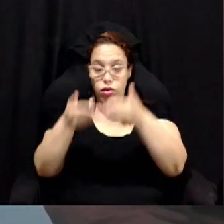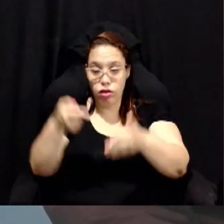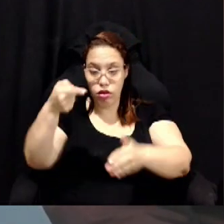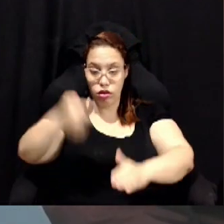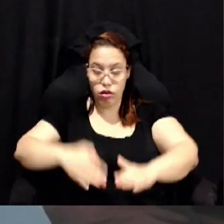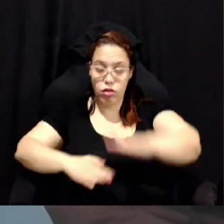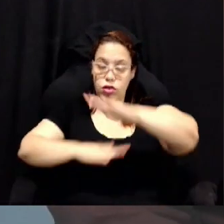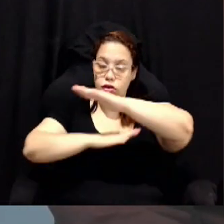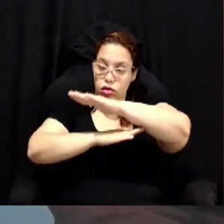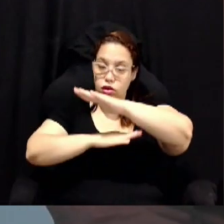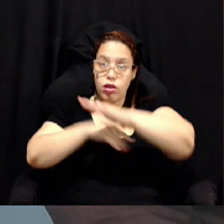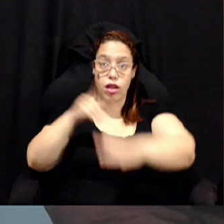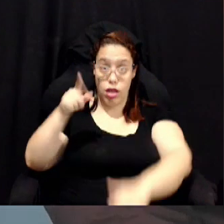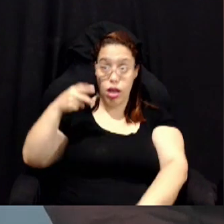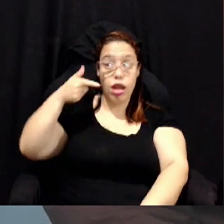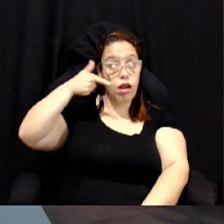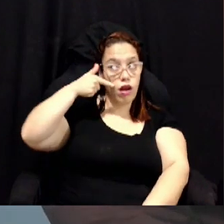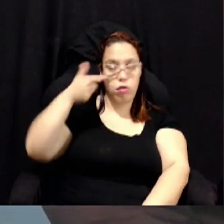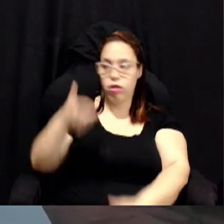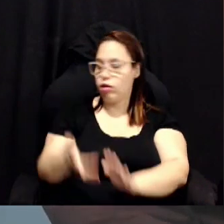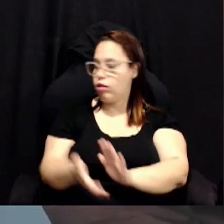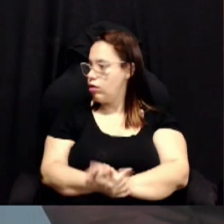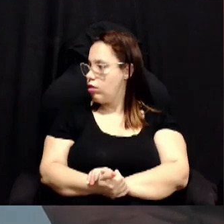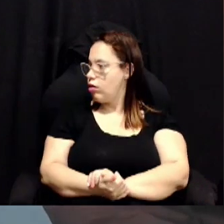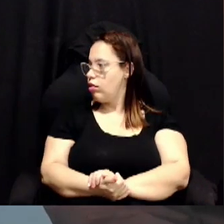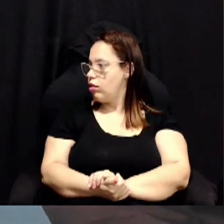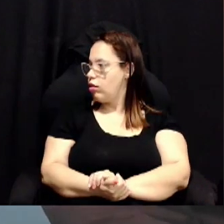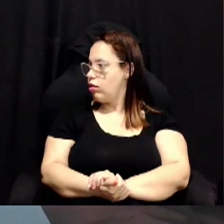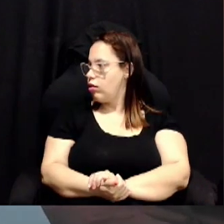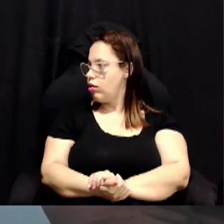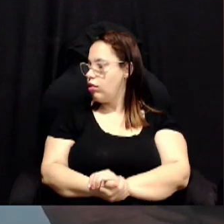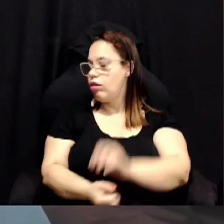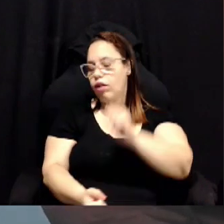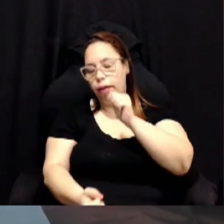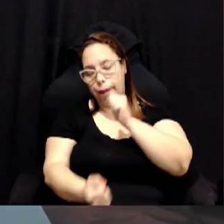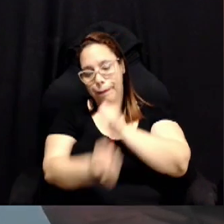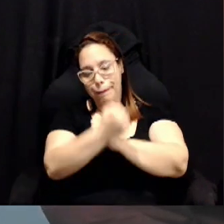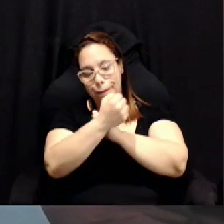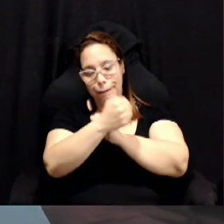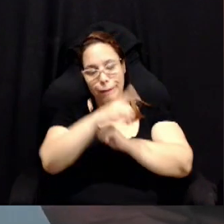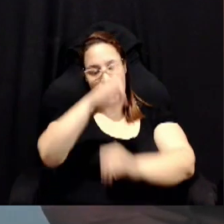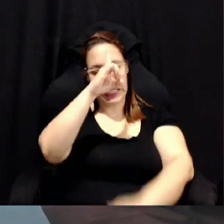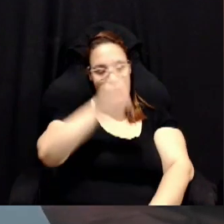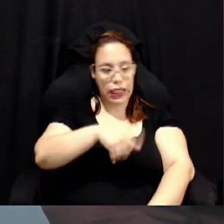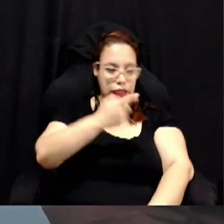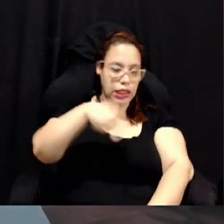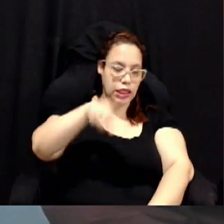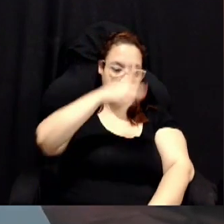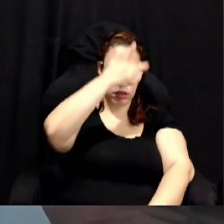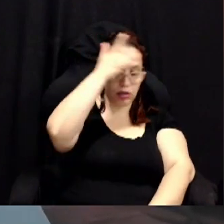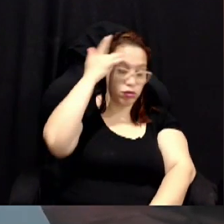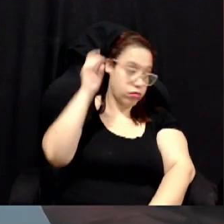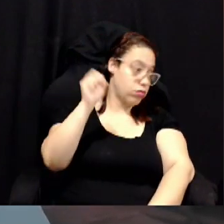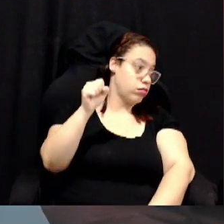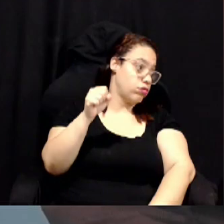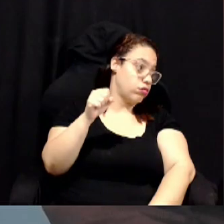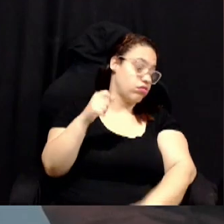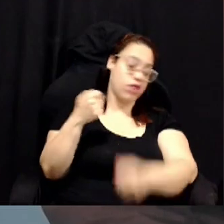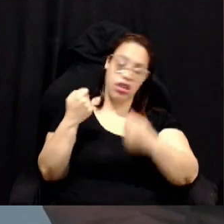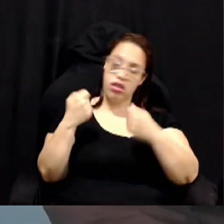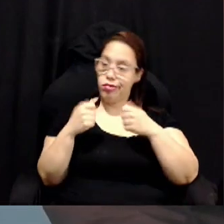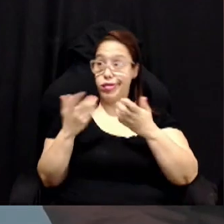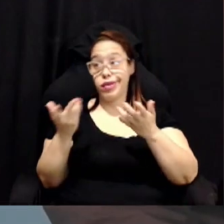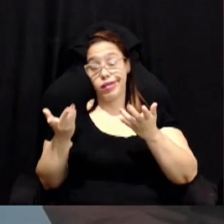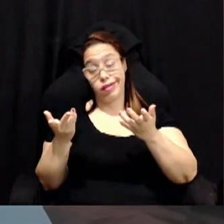Guilherme? Para garantir o direito dessas pessoas, que não precisaria, é o que eu falo,